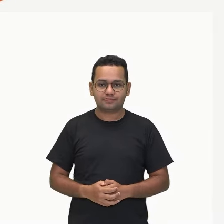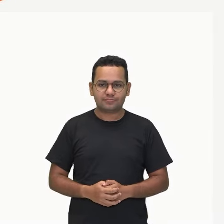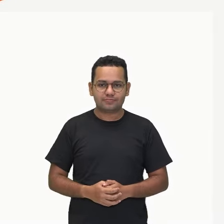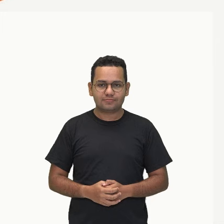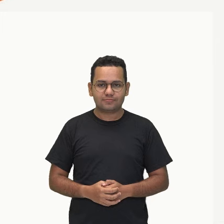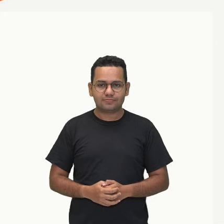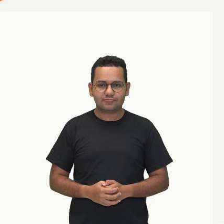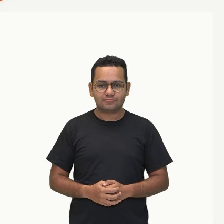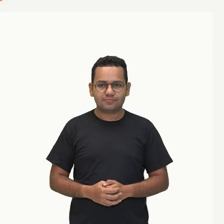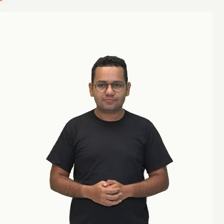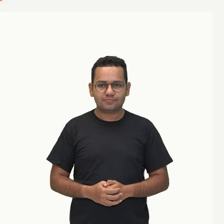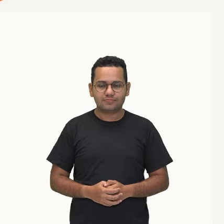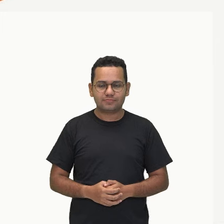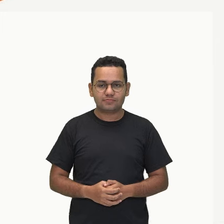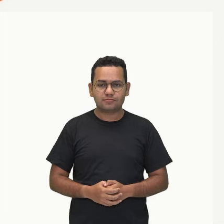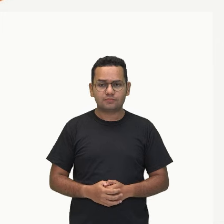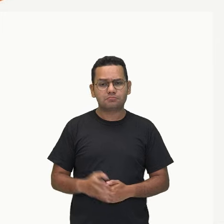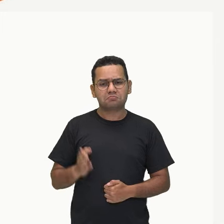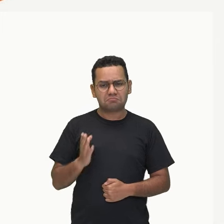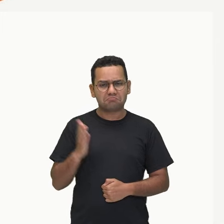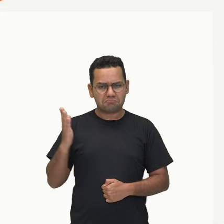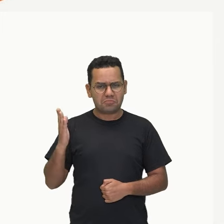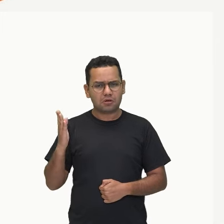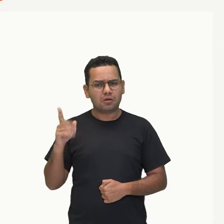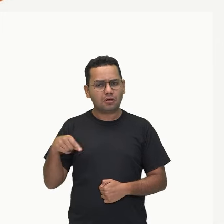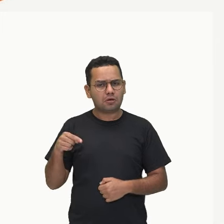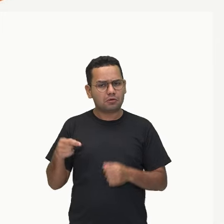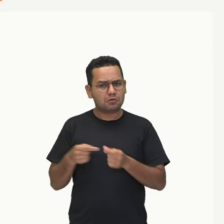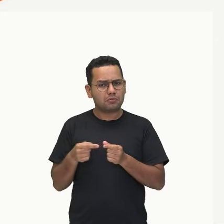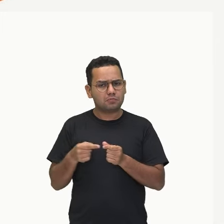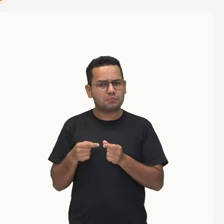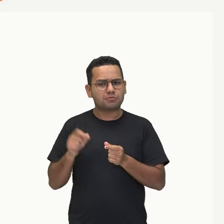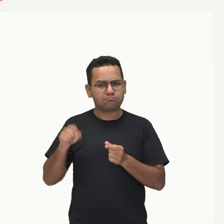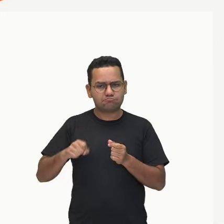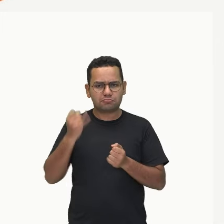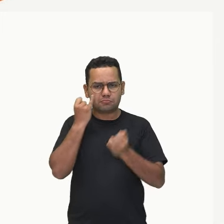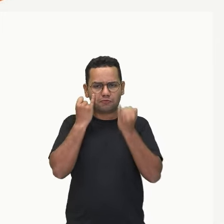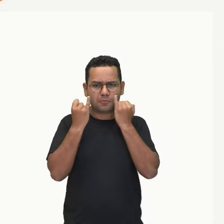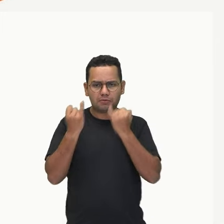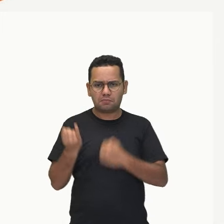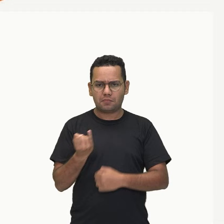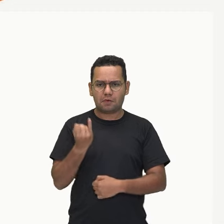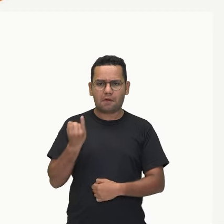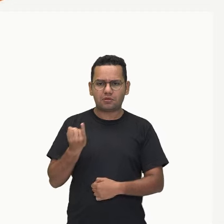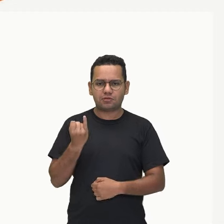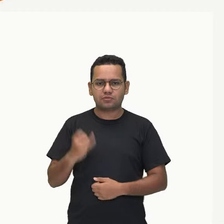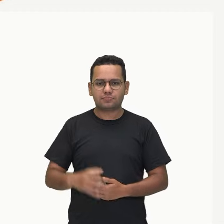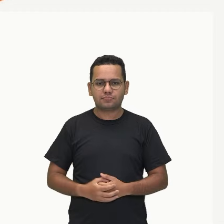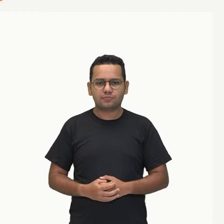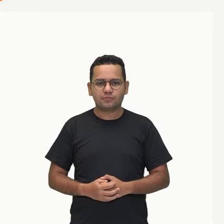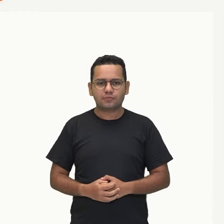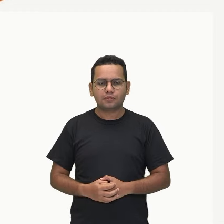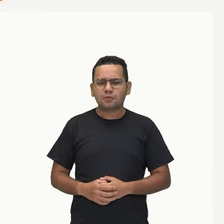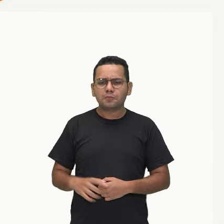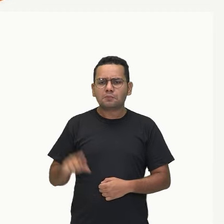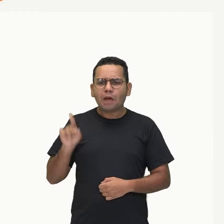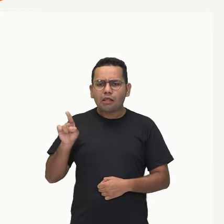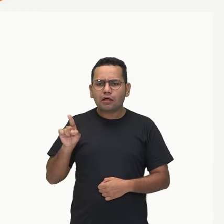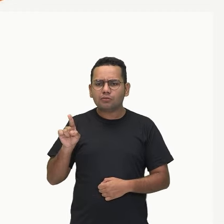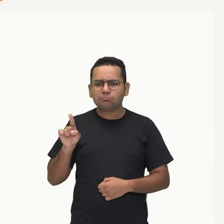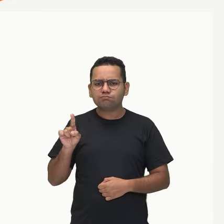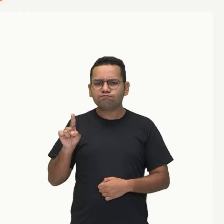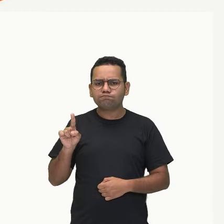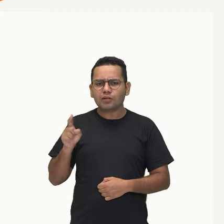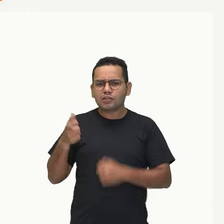professor, é um conhecimento? Também é um conhecimento. Esse conhecimento teológico ou religioso, ele é baseado em quê? Na